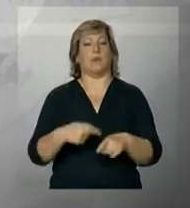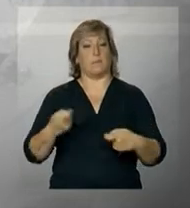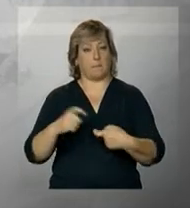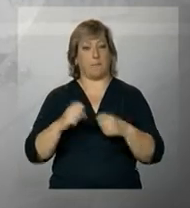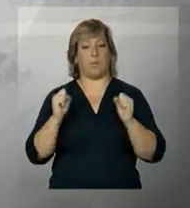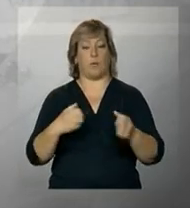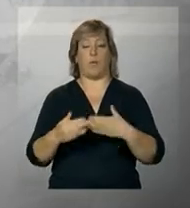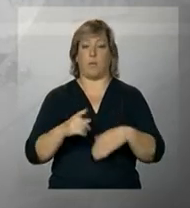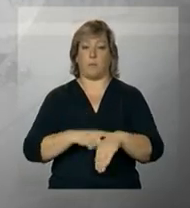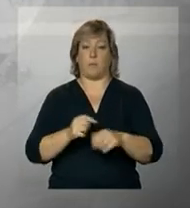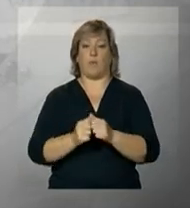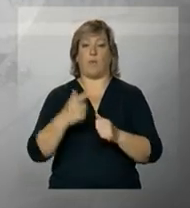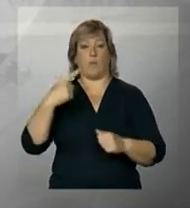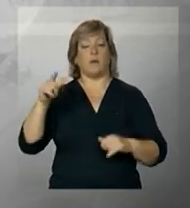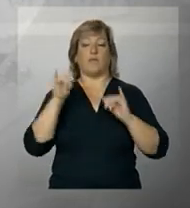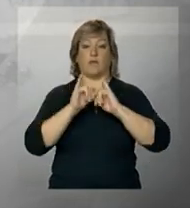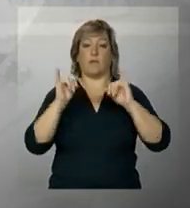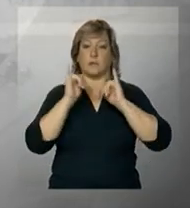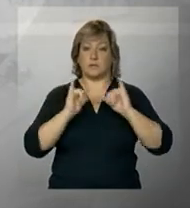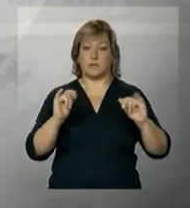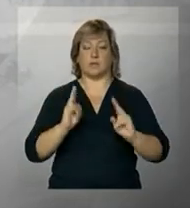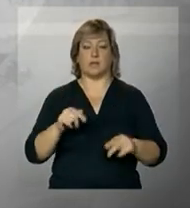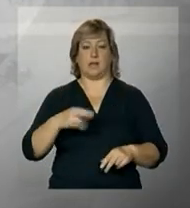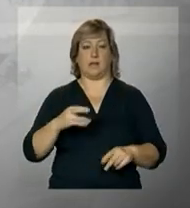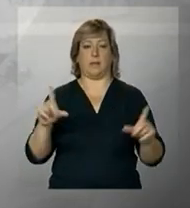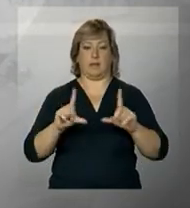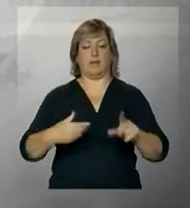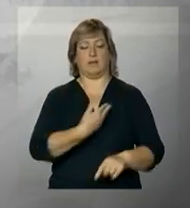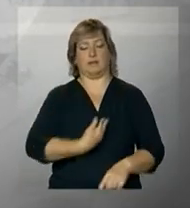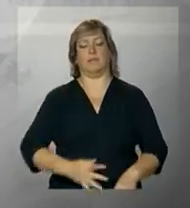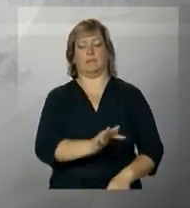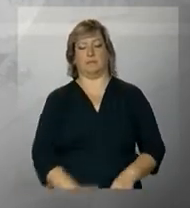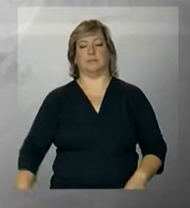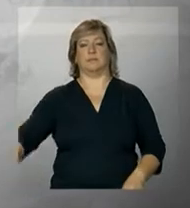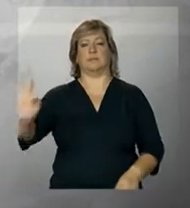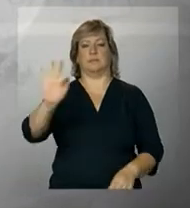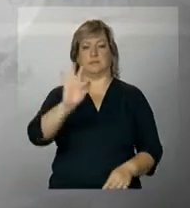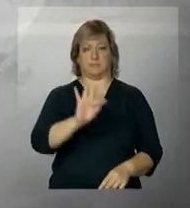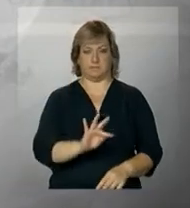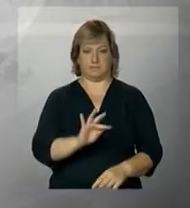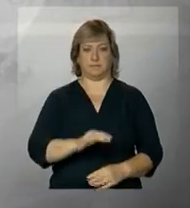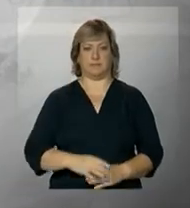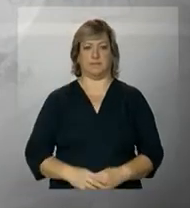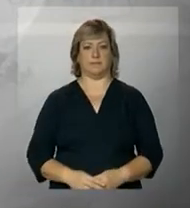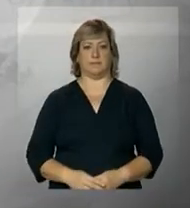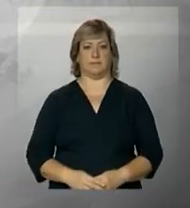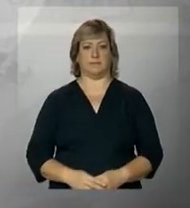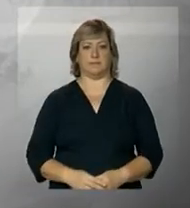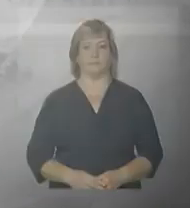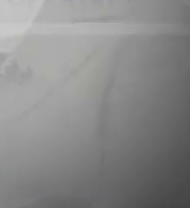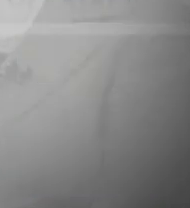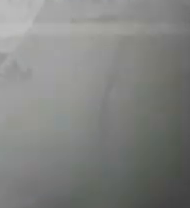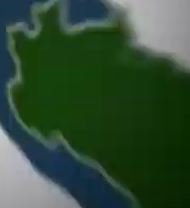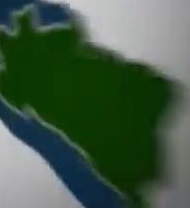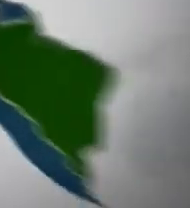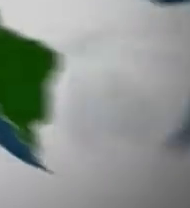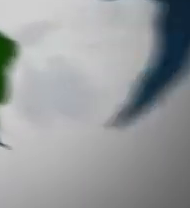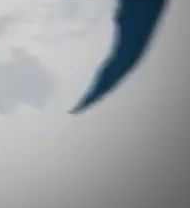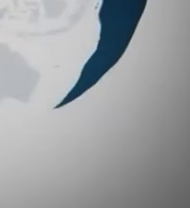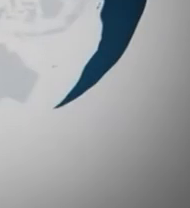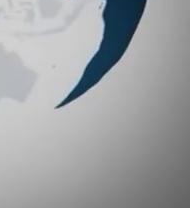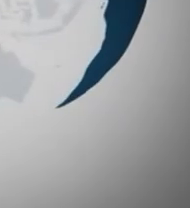podemos voltar a qualquer momento com outras informações. Continue com a gente na NBR, a TV do Governo Federal.